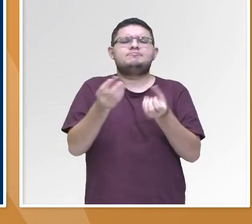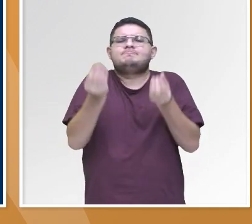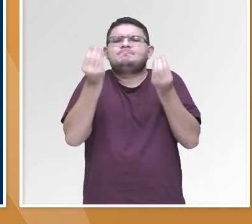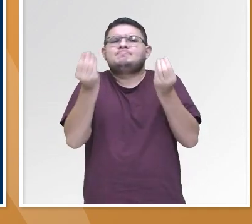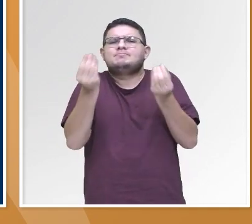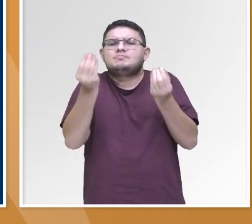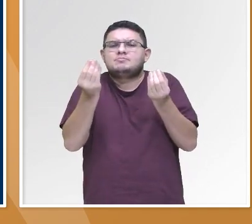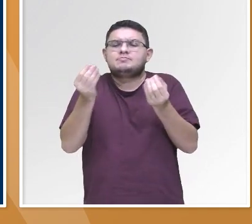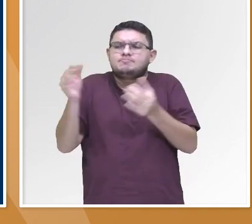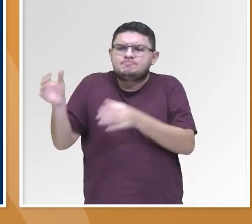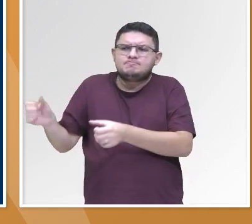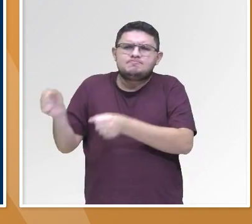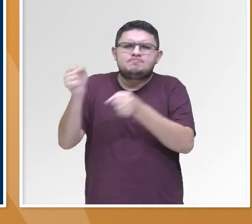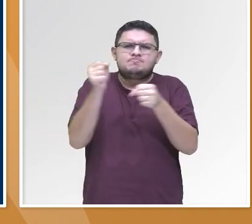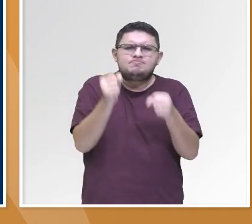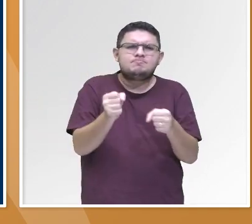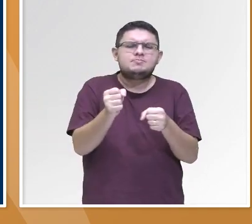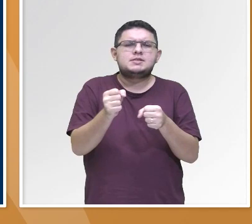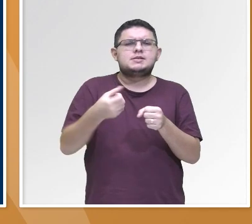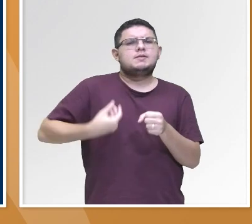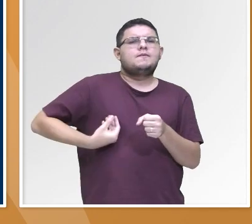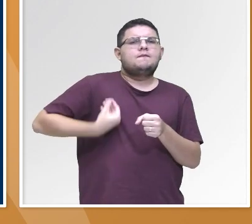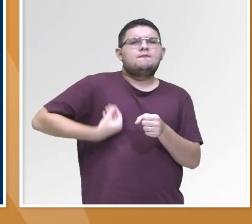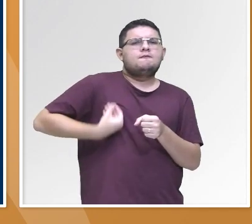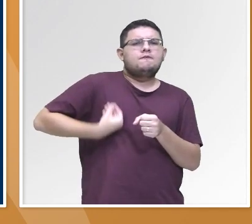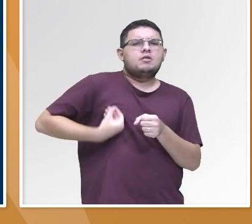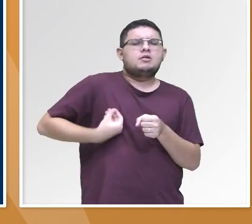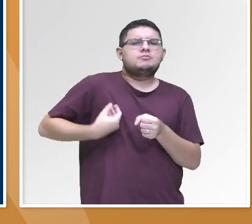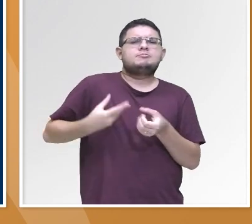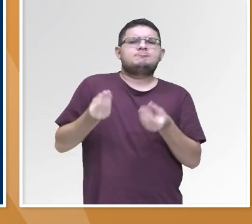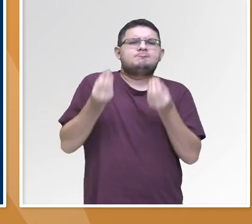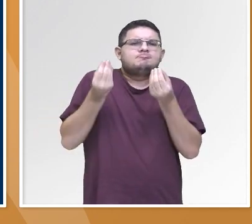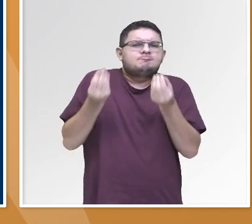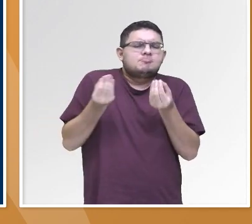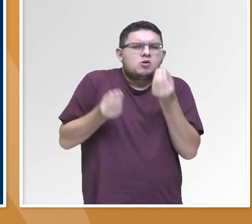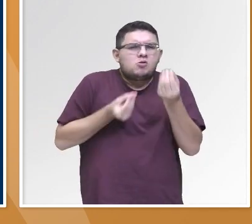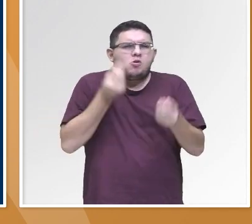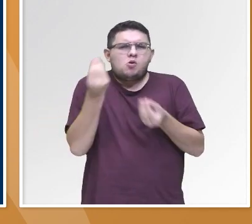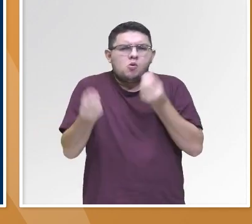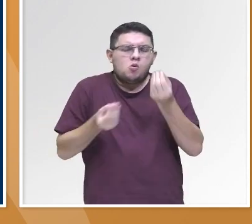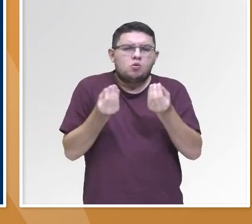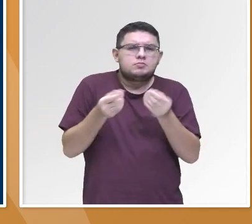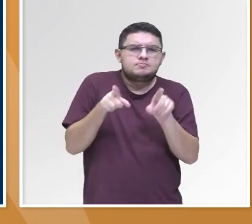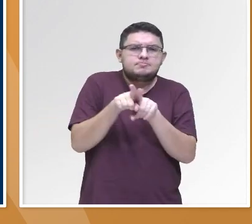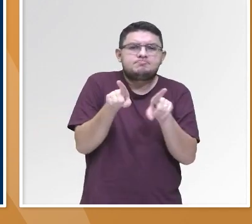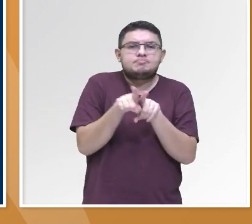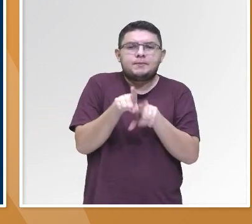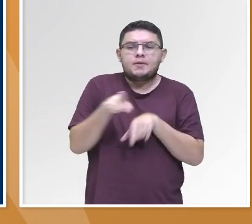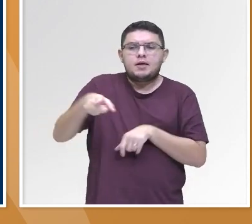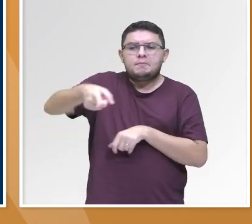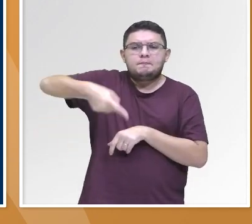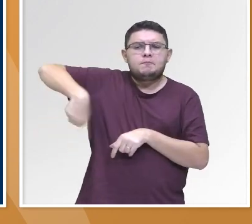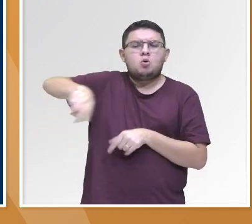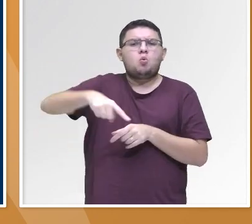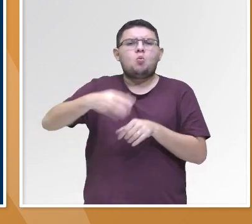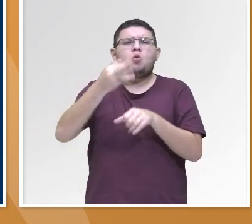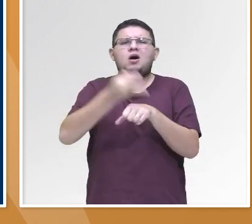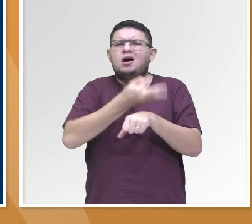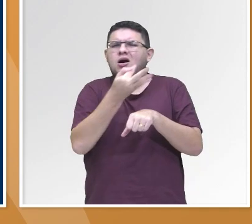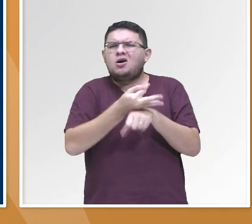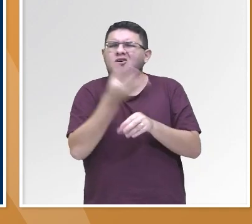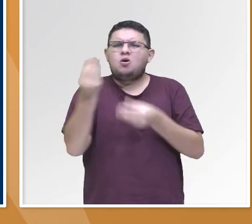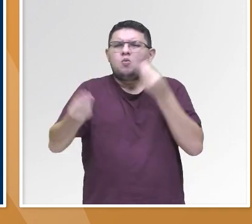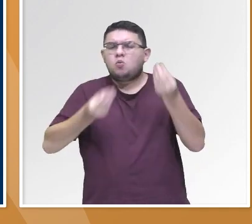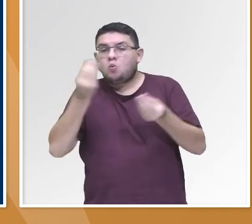e como, né, eles acabavam resistindo aí, como eles tinham as práticas de não se